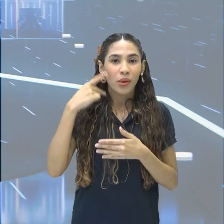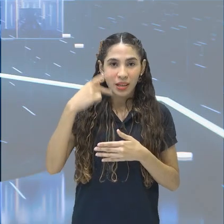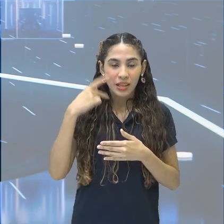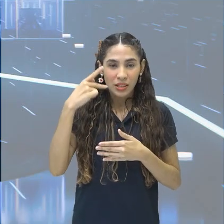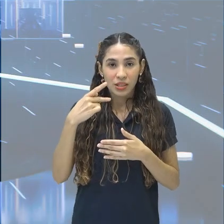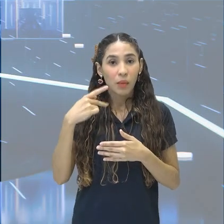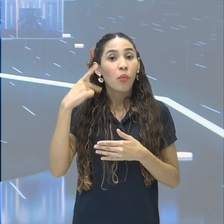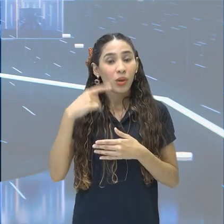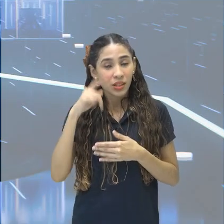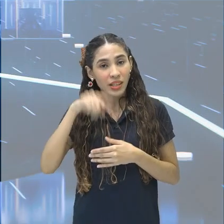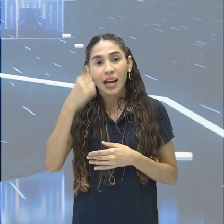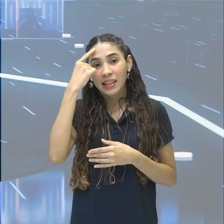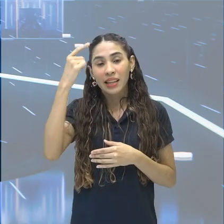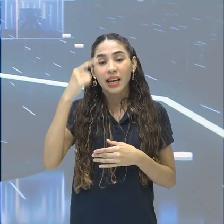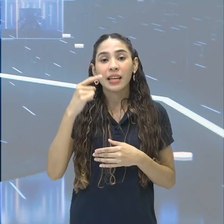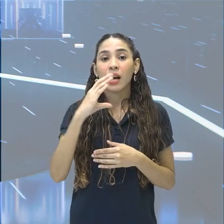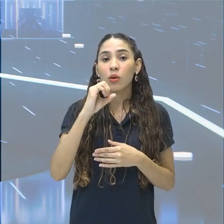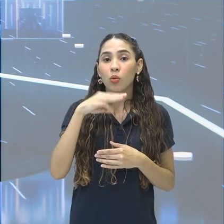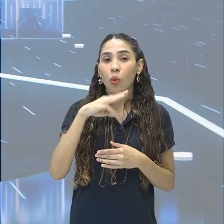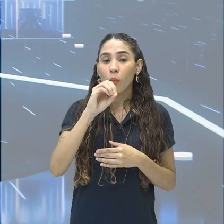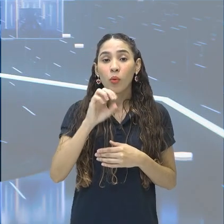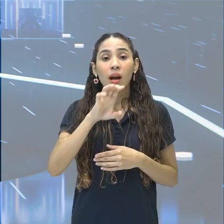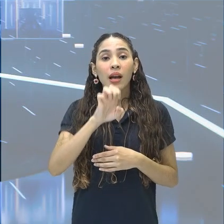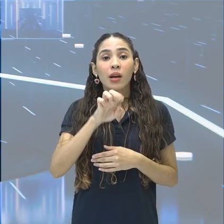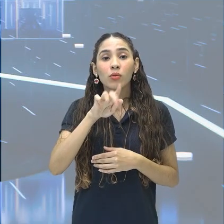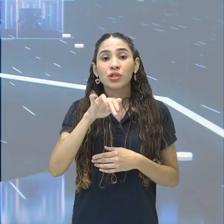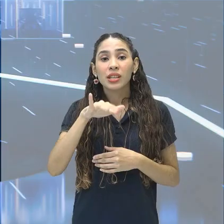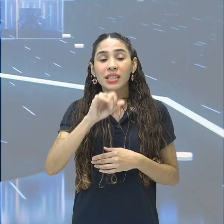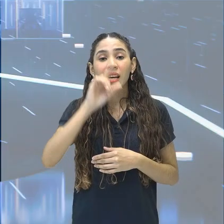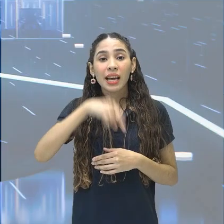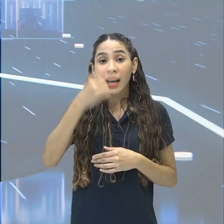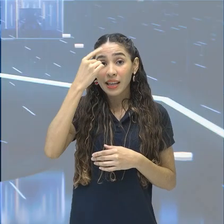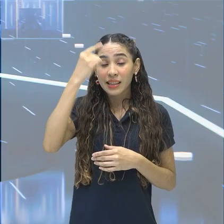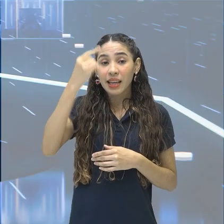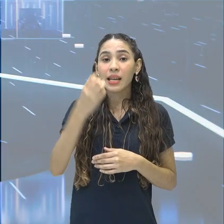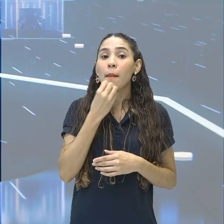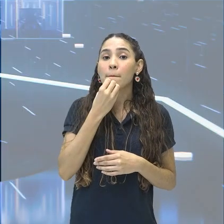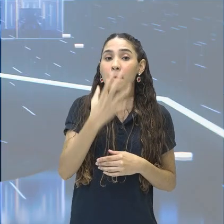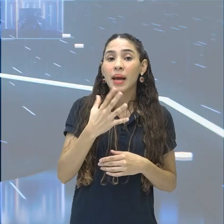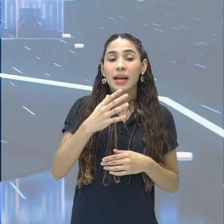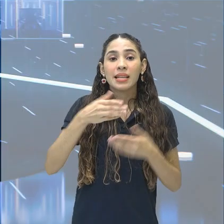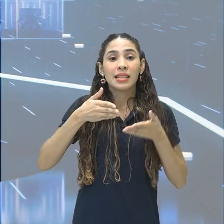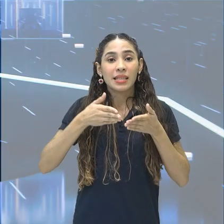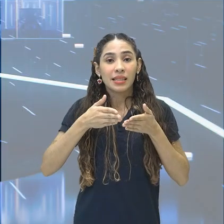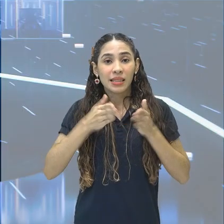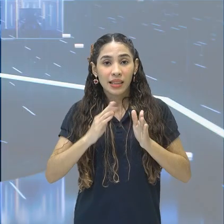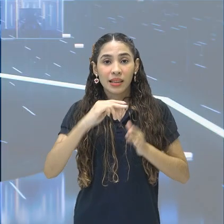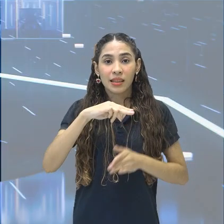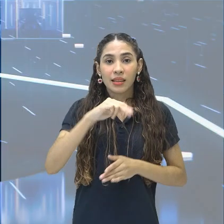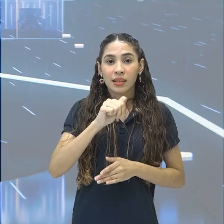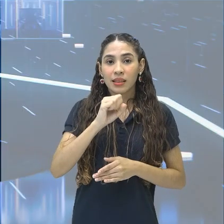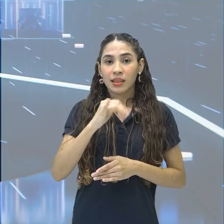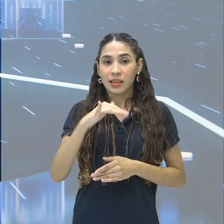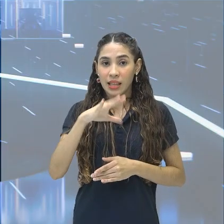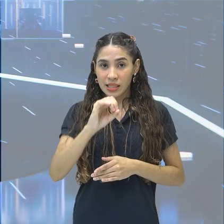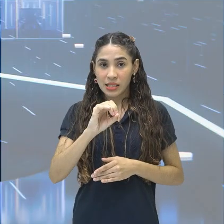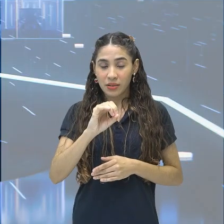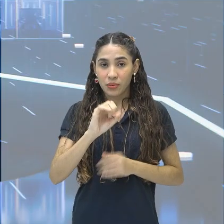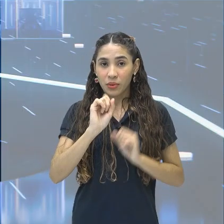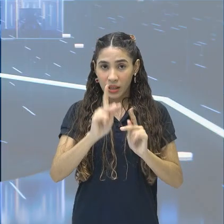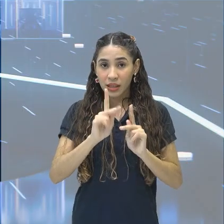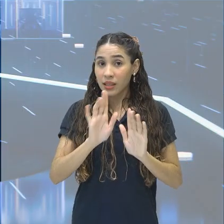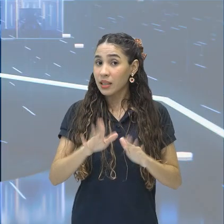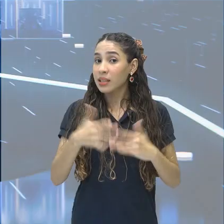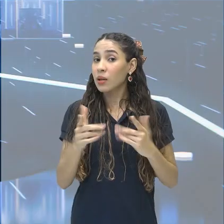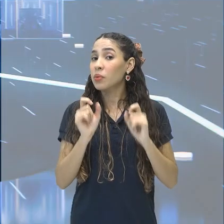já. Política que é a ideia do bem comum. A eugenia é a ideia do bem nascido. Tá certo? A ideia do bem nascido.